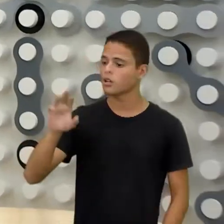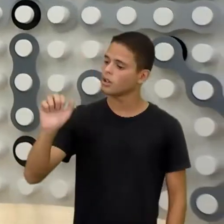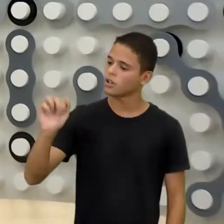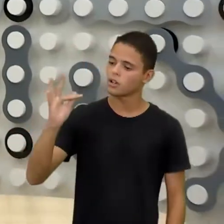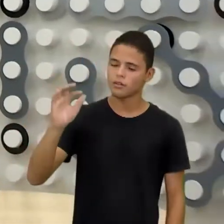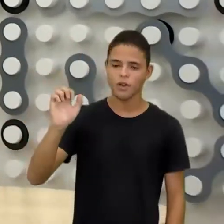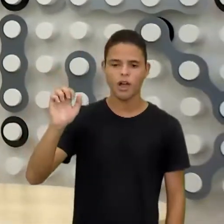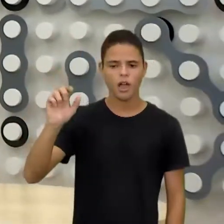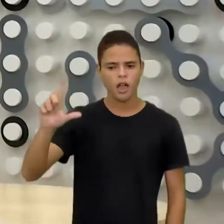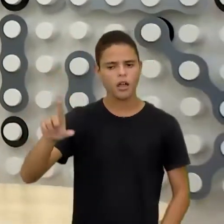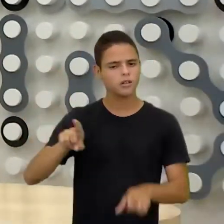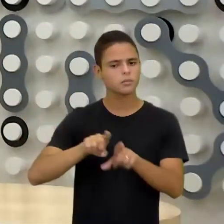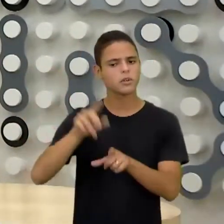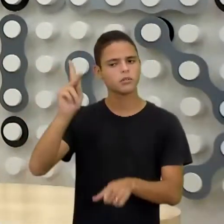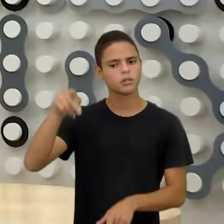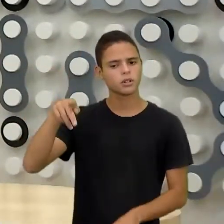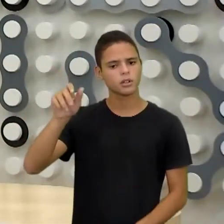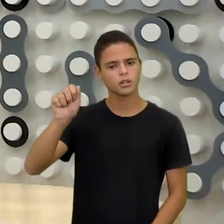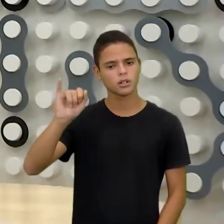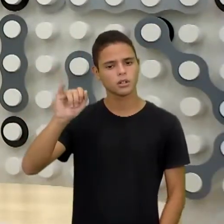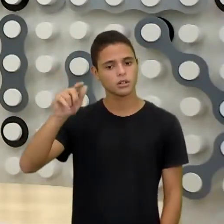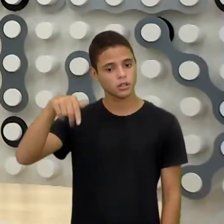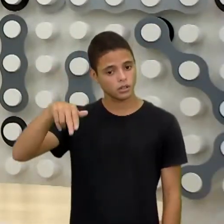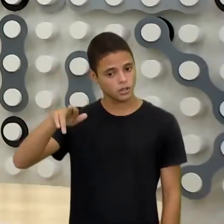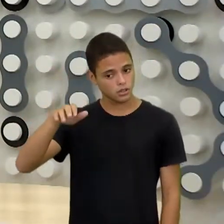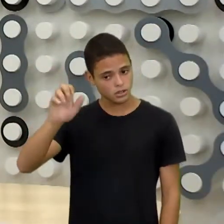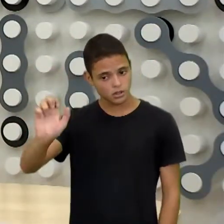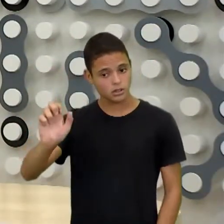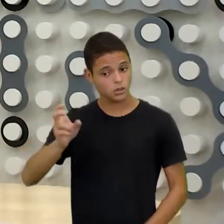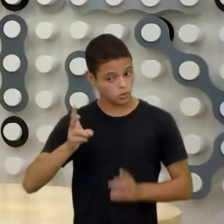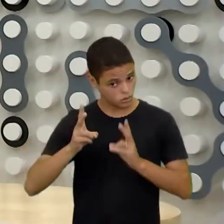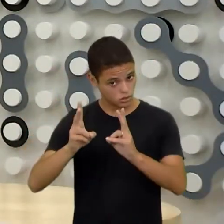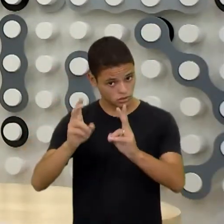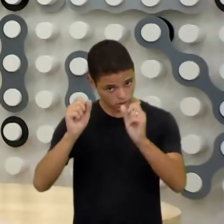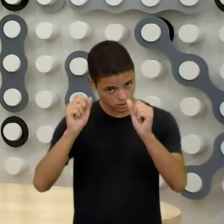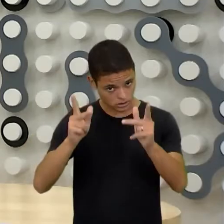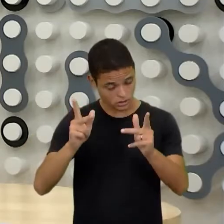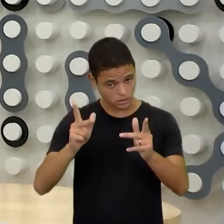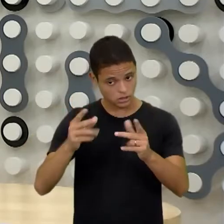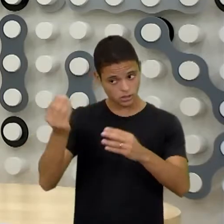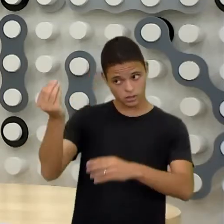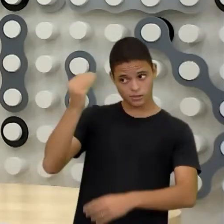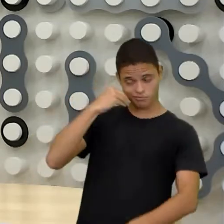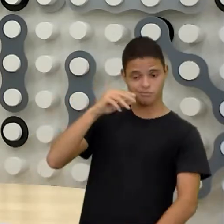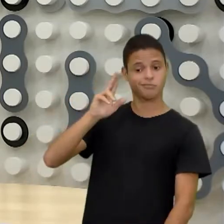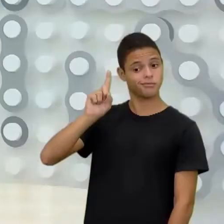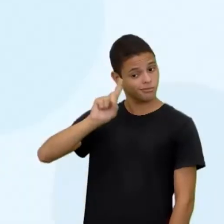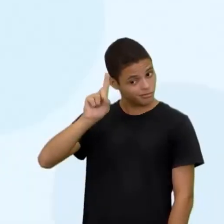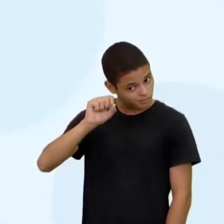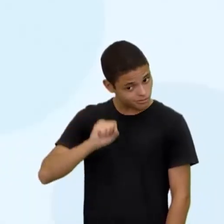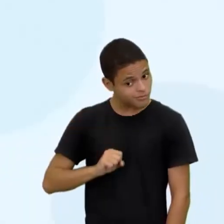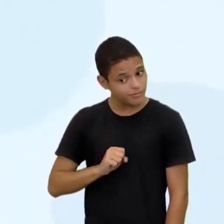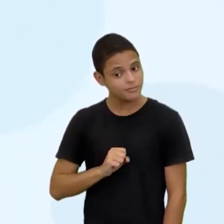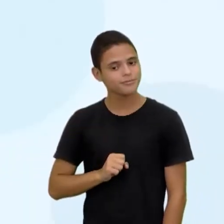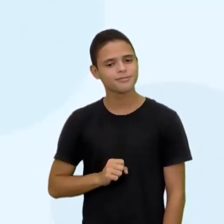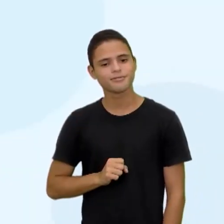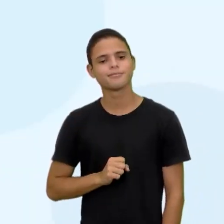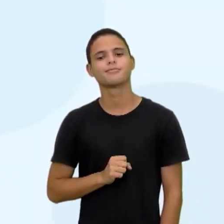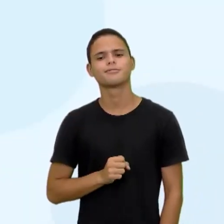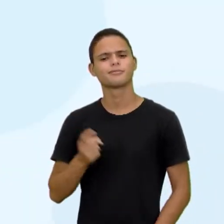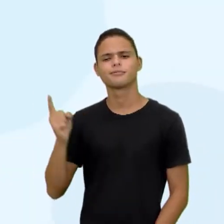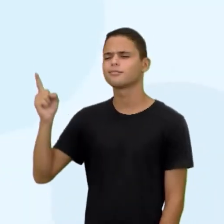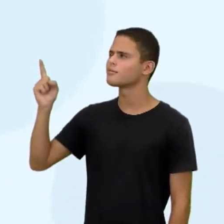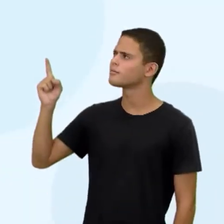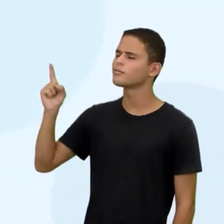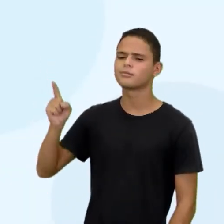a Carla, o Kaique. Não me deixem sozinhos. Farei uma pergunta para vocês, é uma pergunta muito importante. E mudou muita coisa